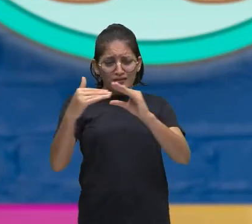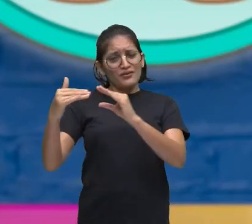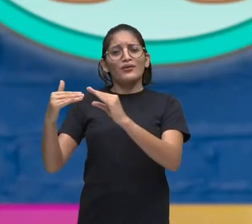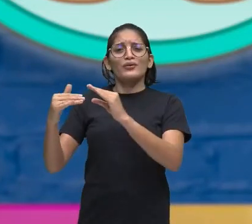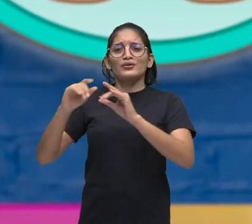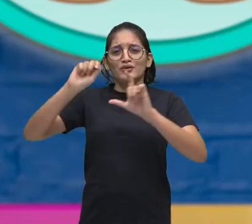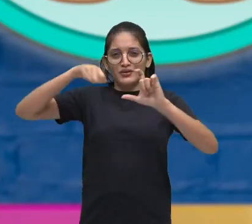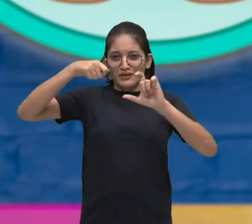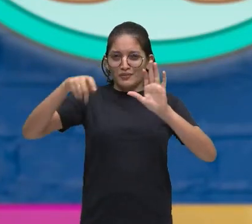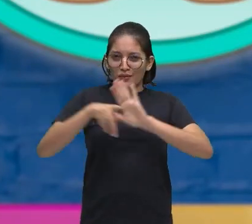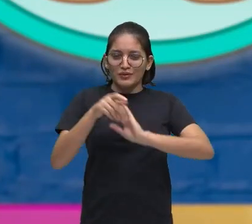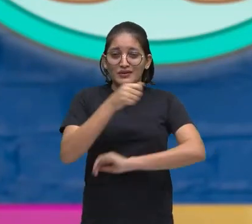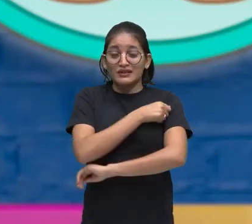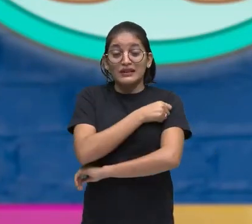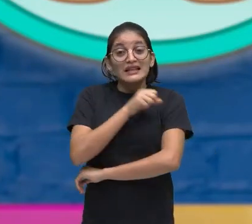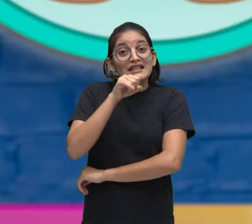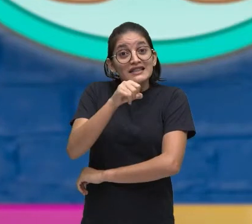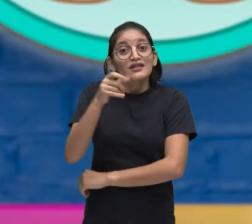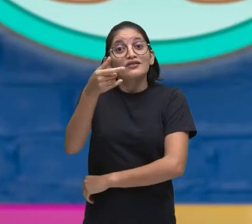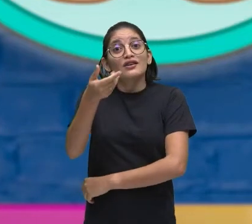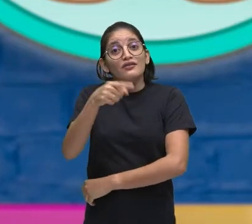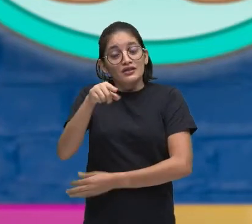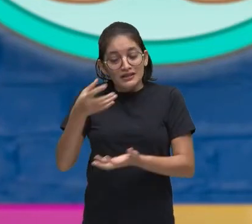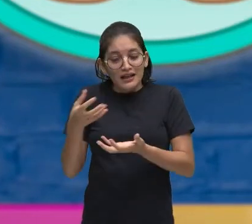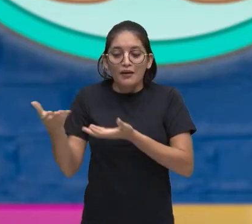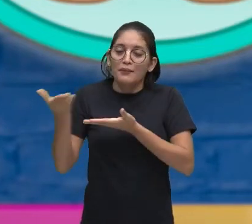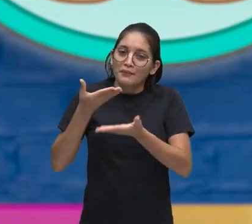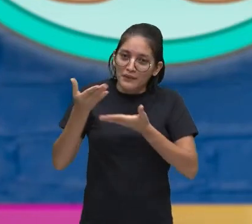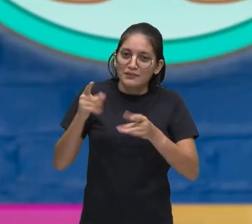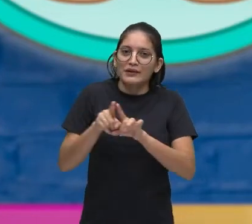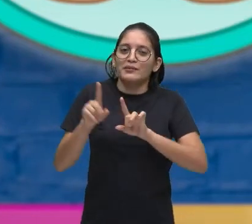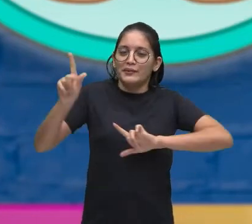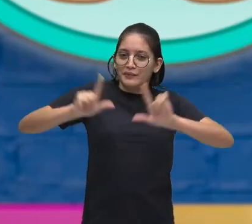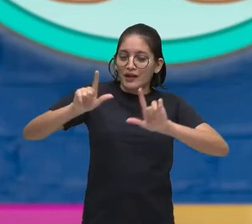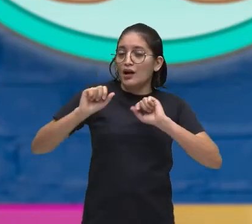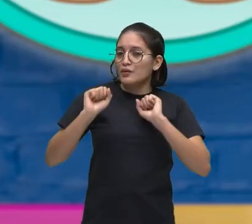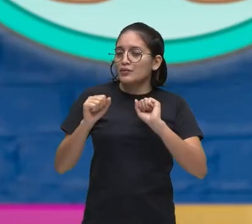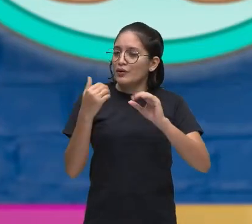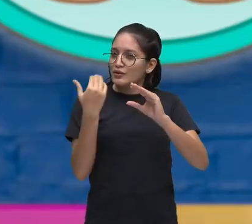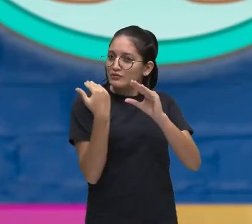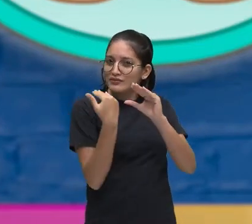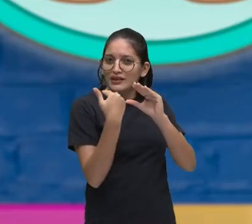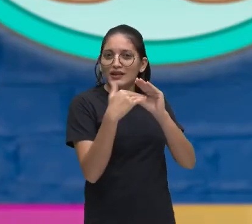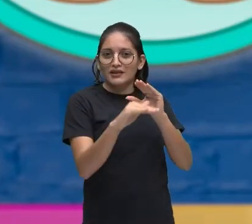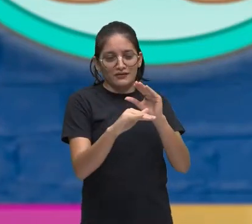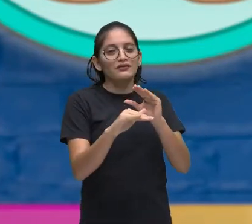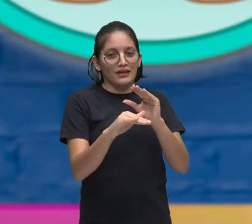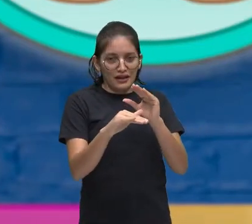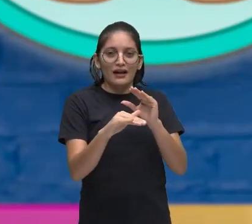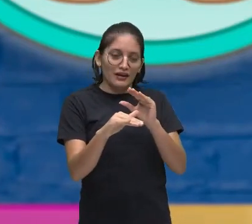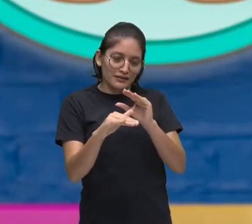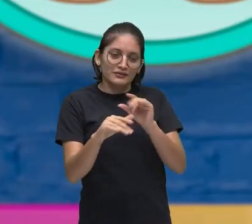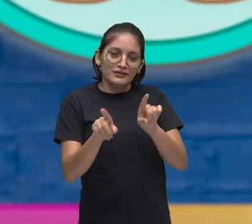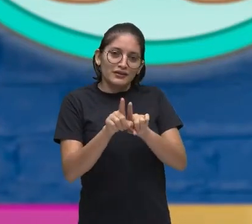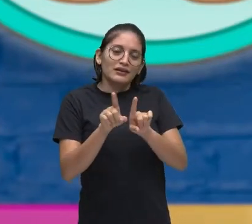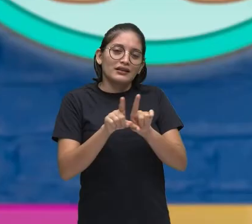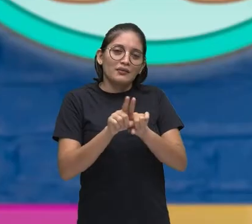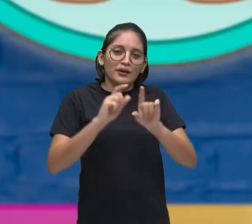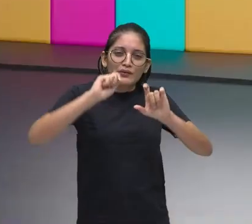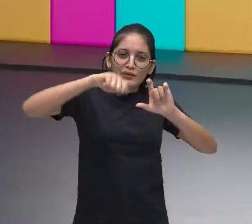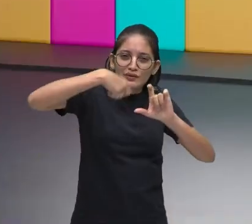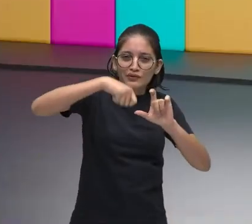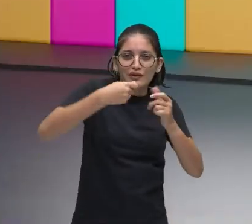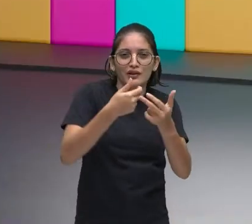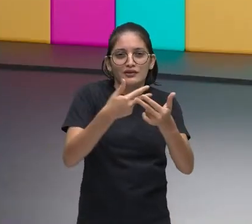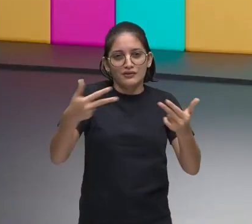alunos. E se você também quiser participar do nosso programa, você pode enviar, né, a sua solicitação, o seu